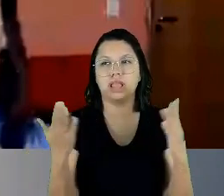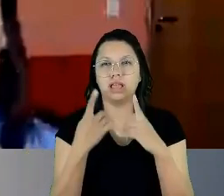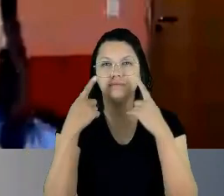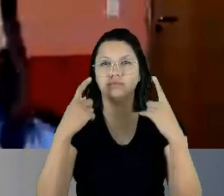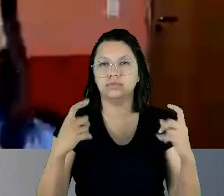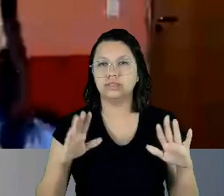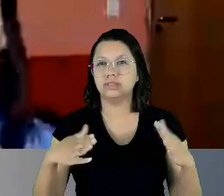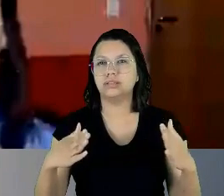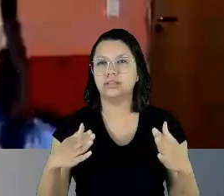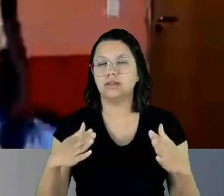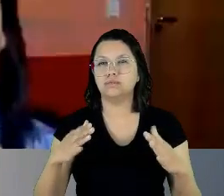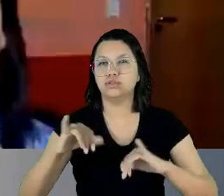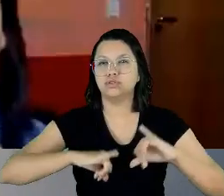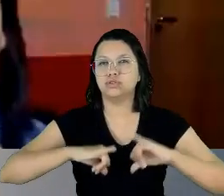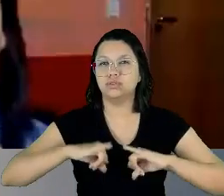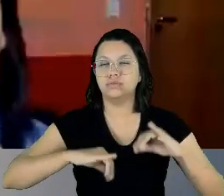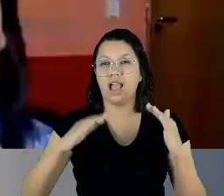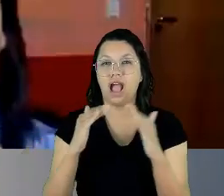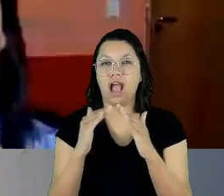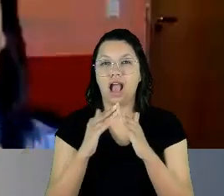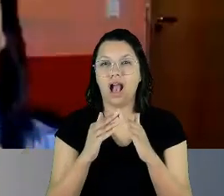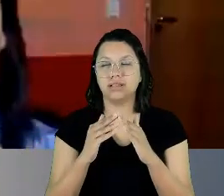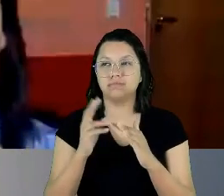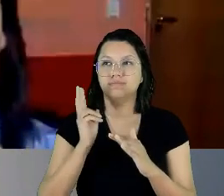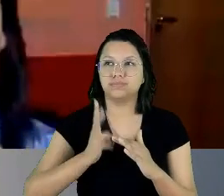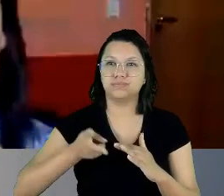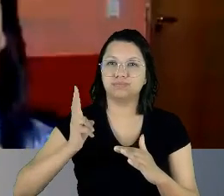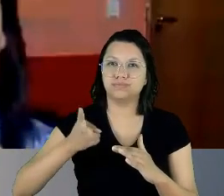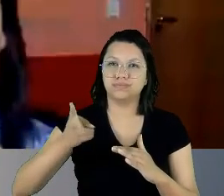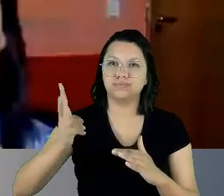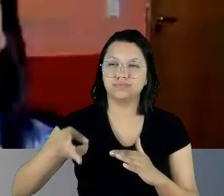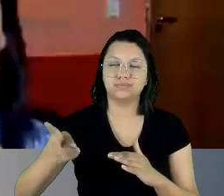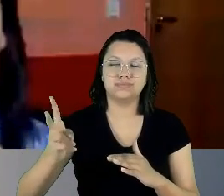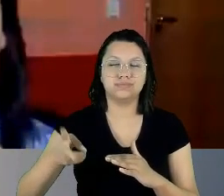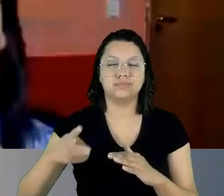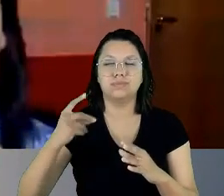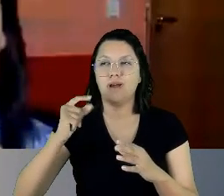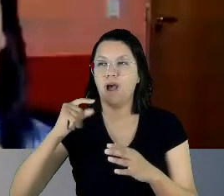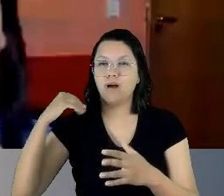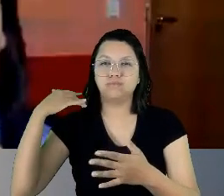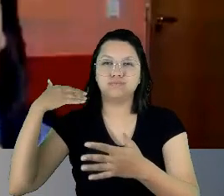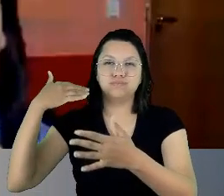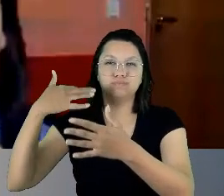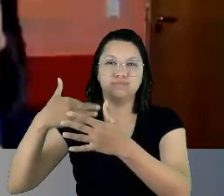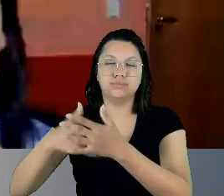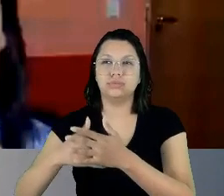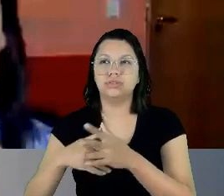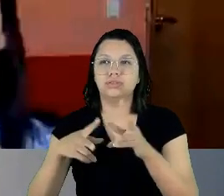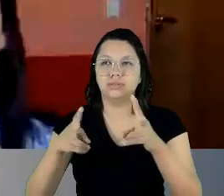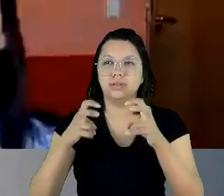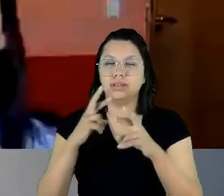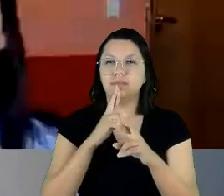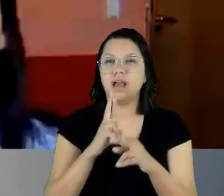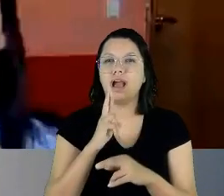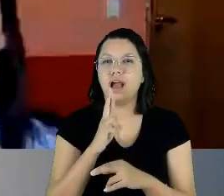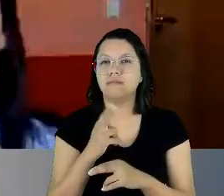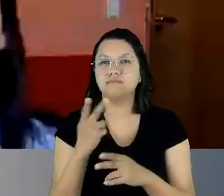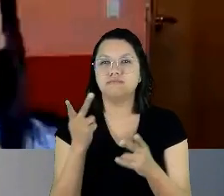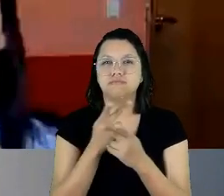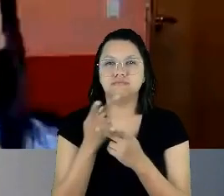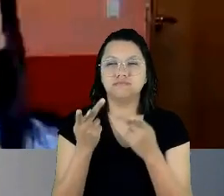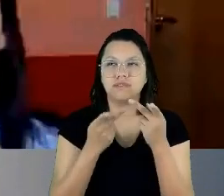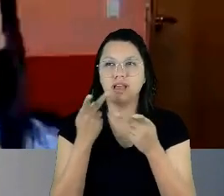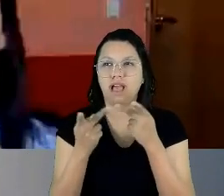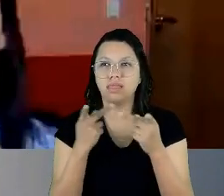essa violência, então, sofrida no espaço privado foi por muito tempo, e ainda, às vezes, a gente percebe em alguns relatos, permeada por essa